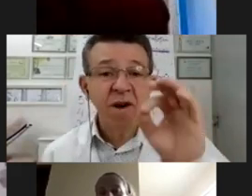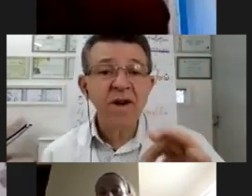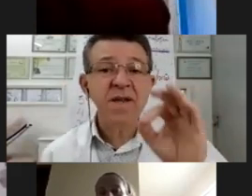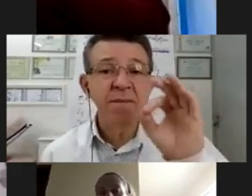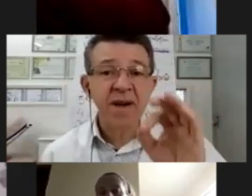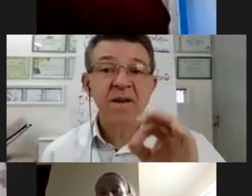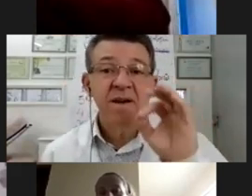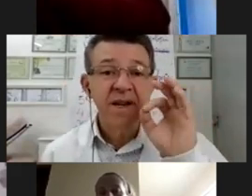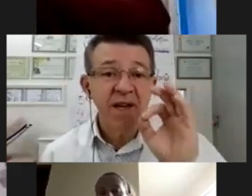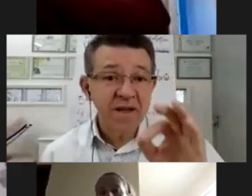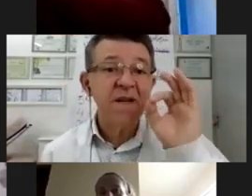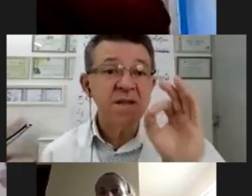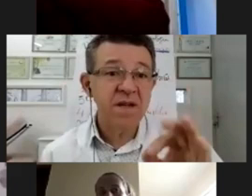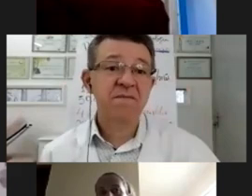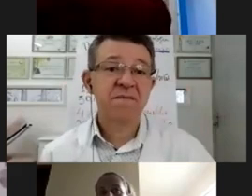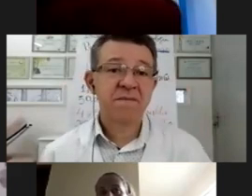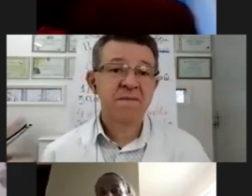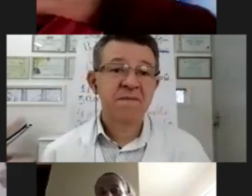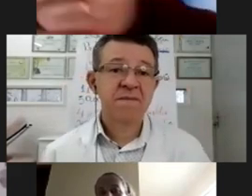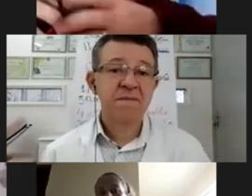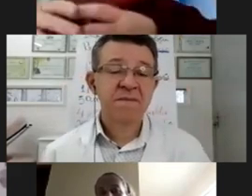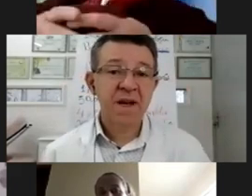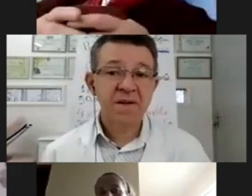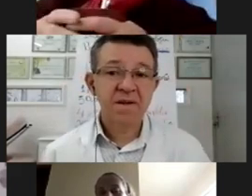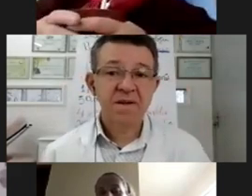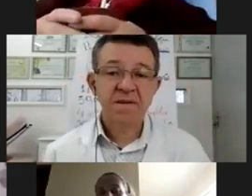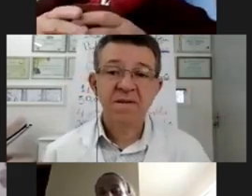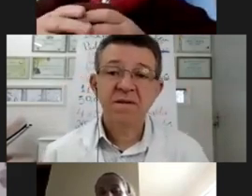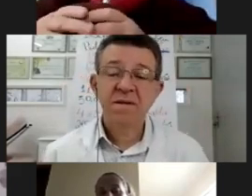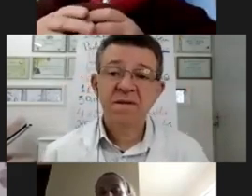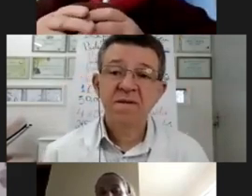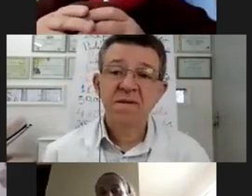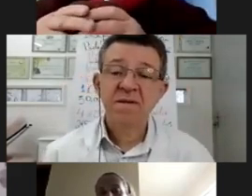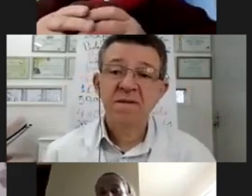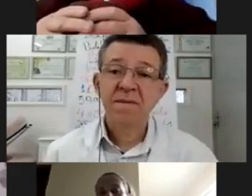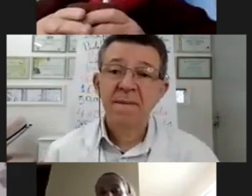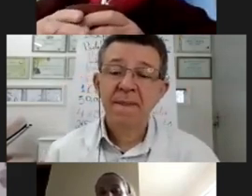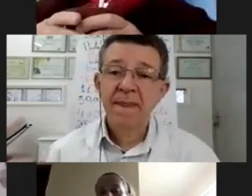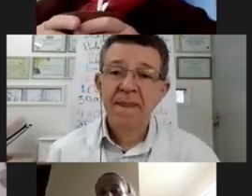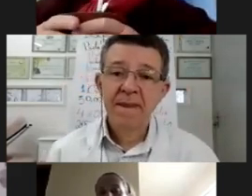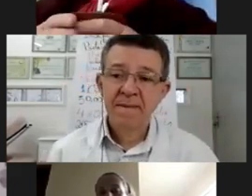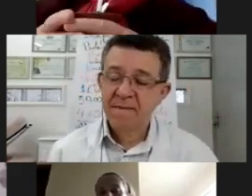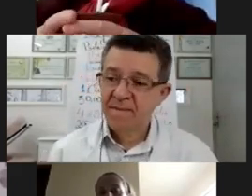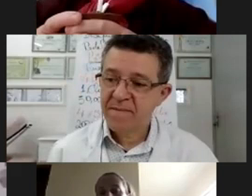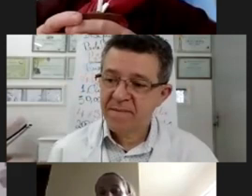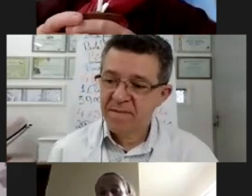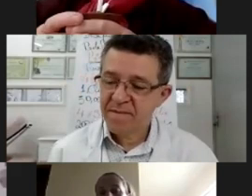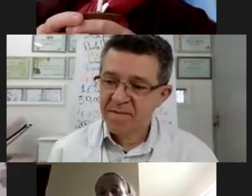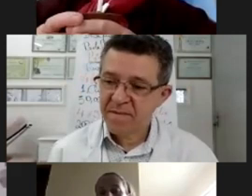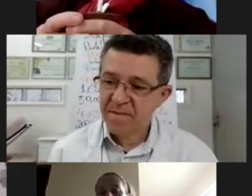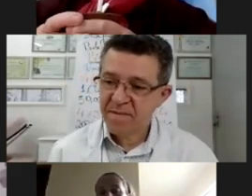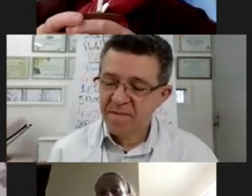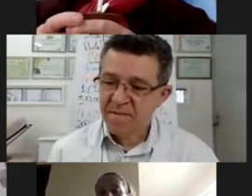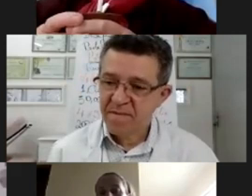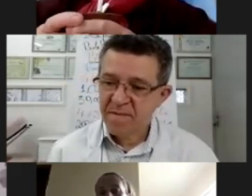Vocês vão receber clientes assim. Tá? E, então, tipo, Roberto, desculpa, a pessoa que ela